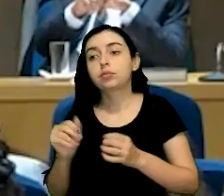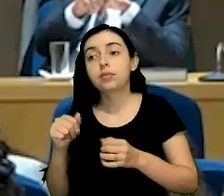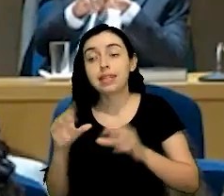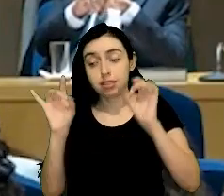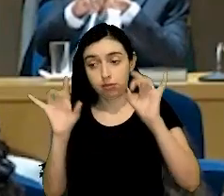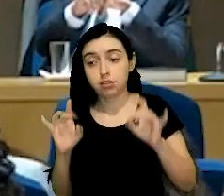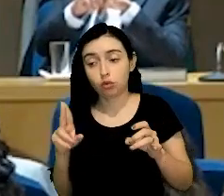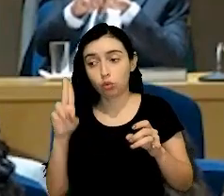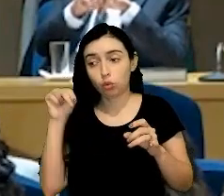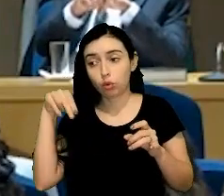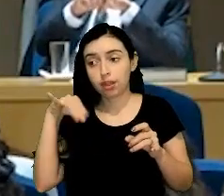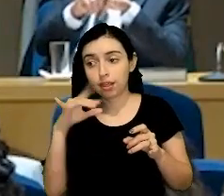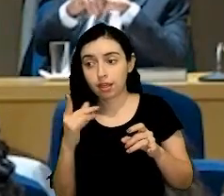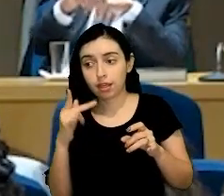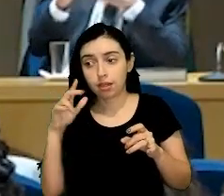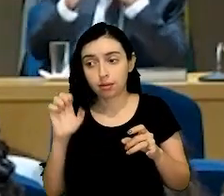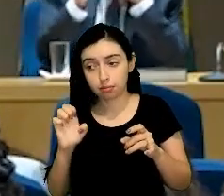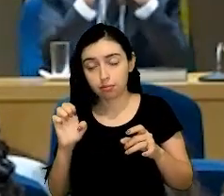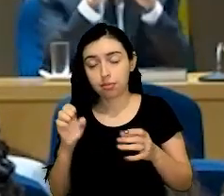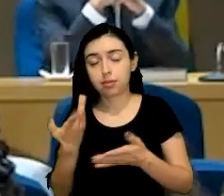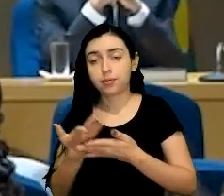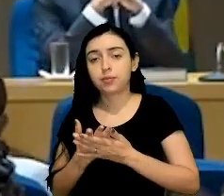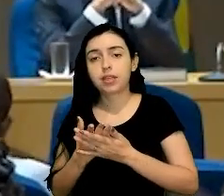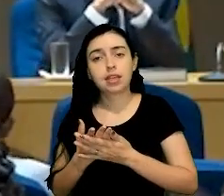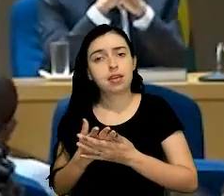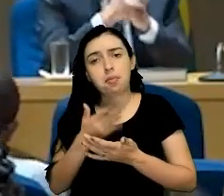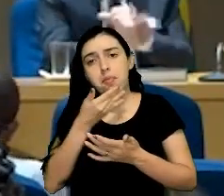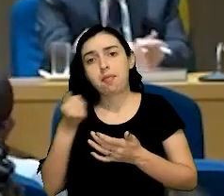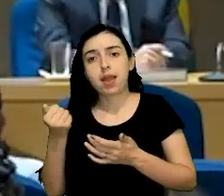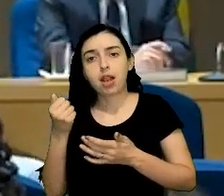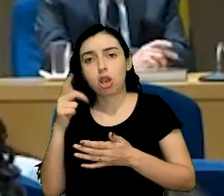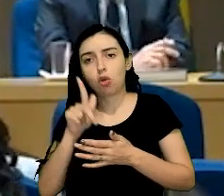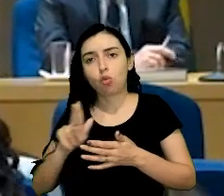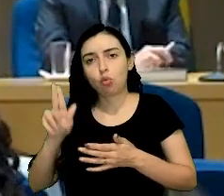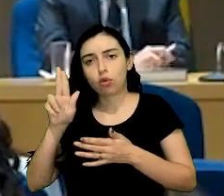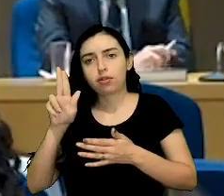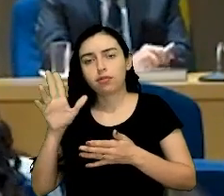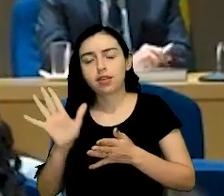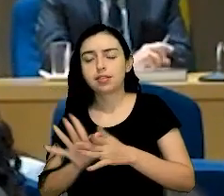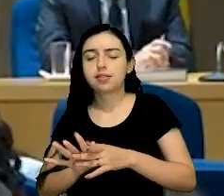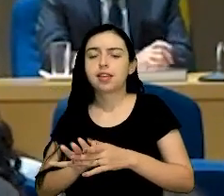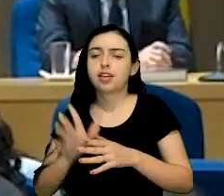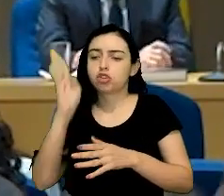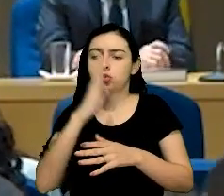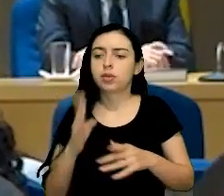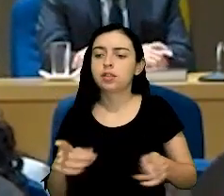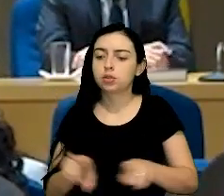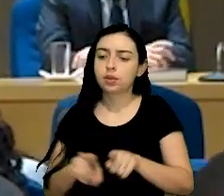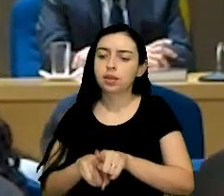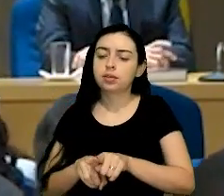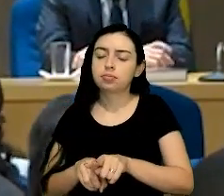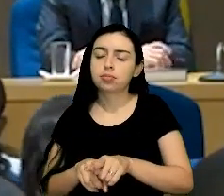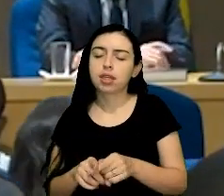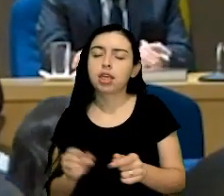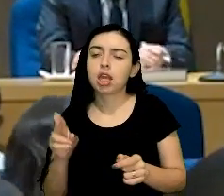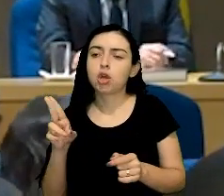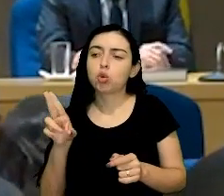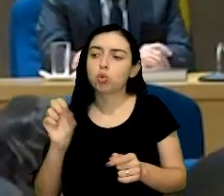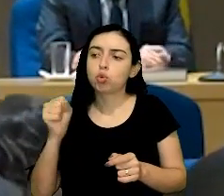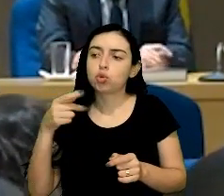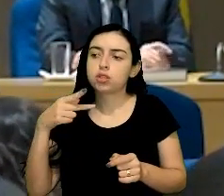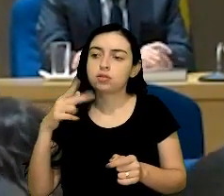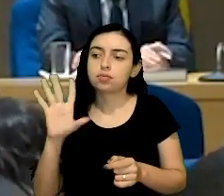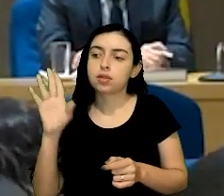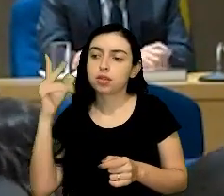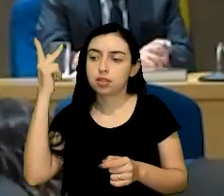melhor universidade do Brasil, concorrendo aí com a USP São Paulo, né? Então é uma joia a gente ter isso aqui em Campinas